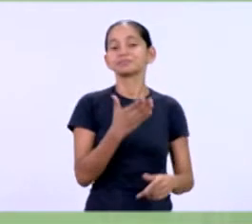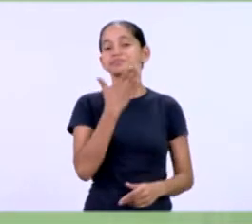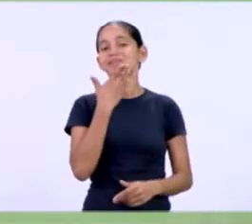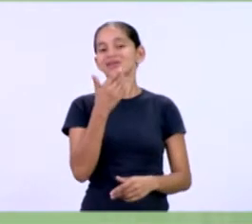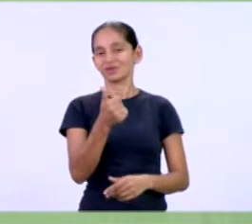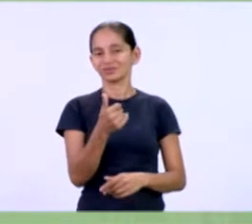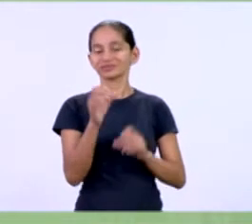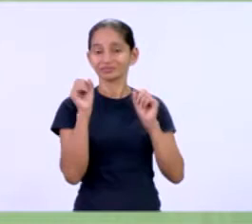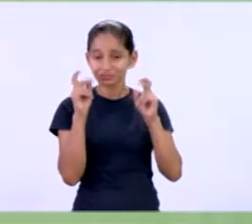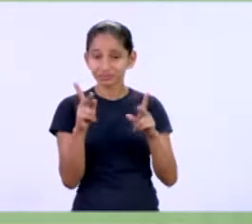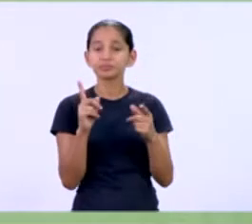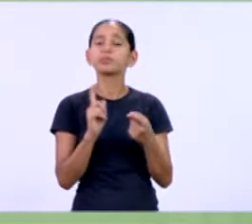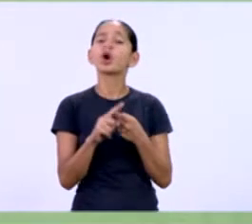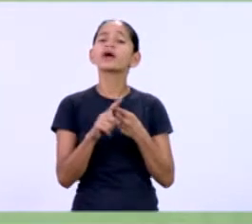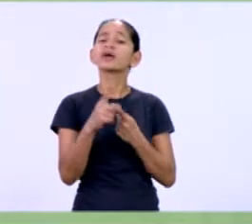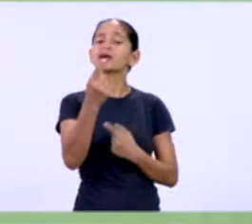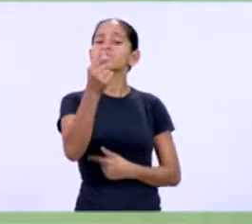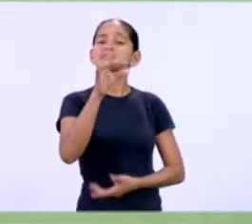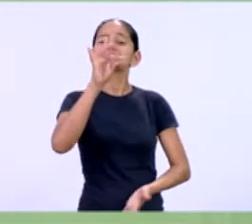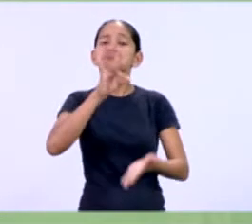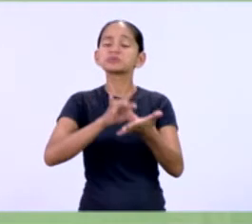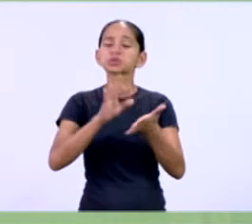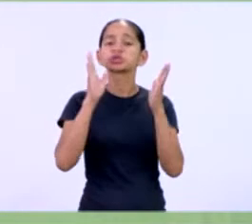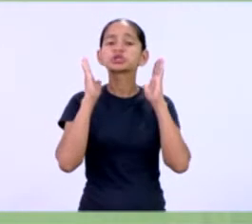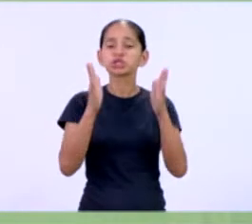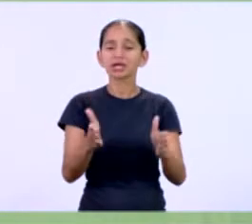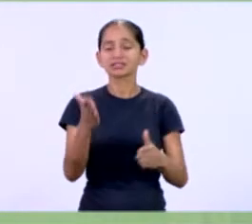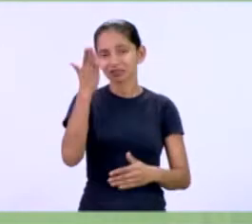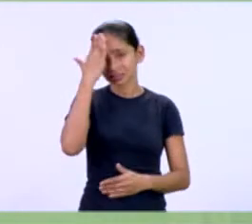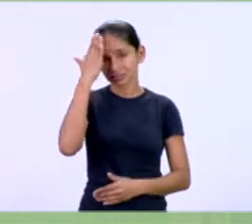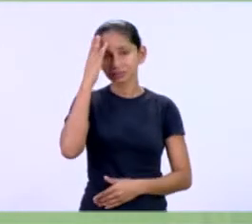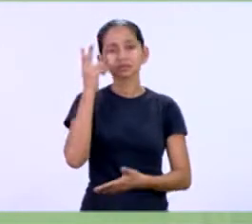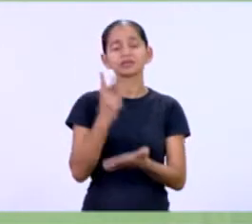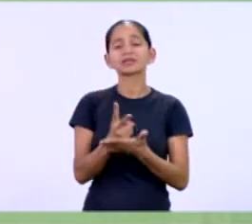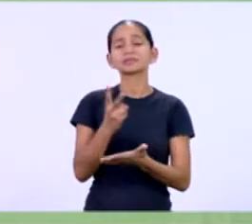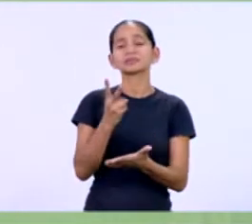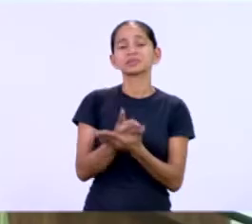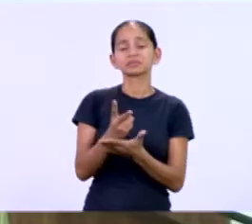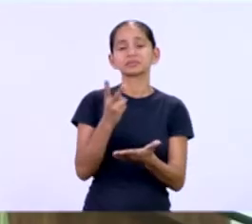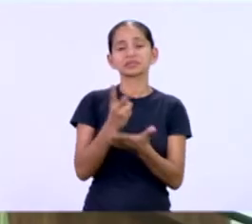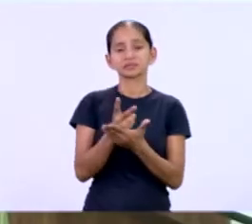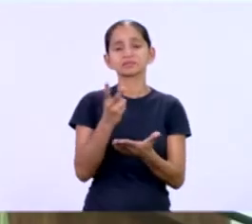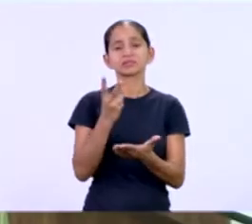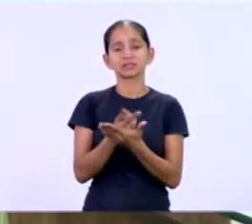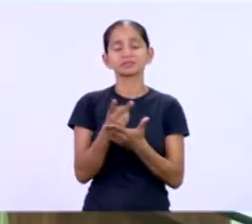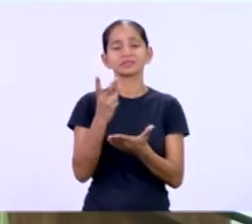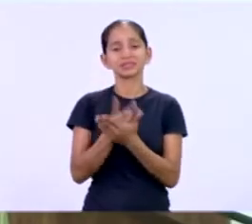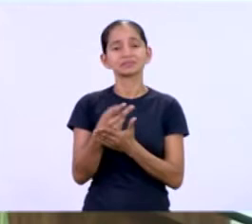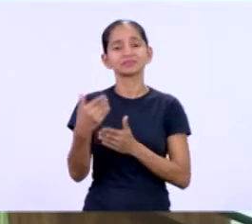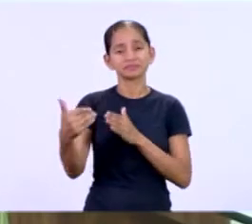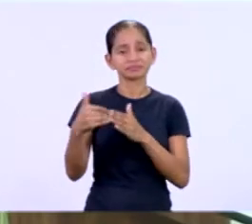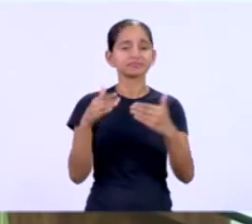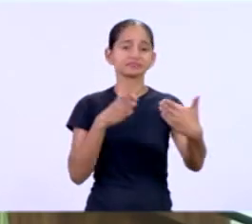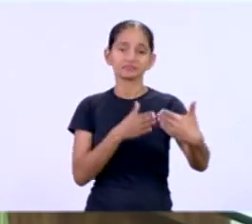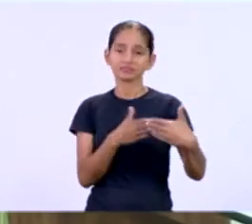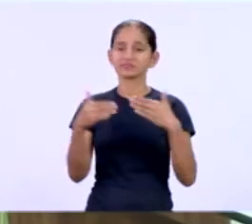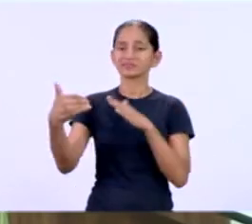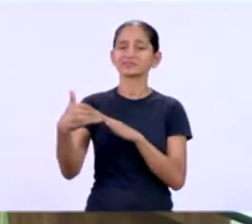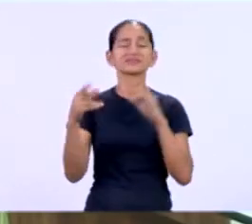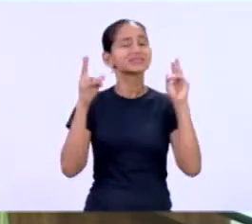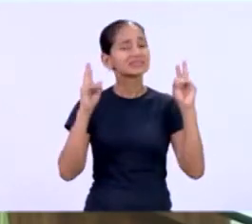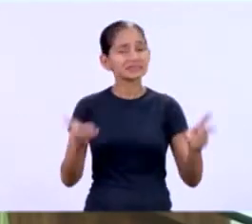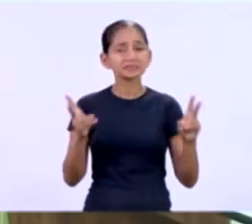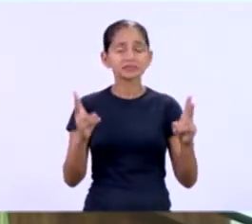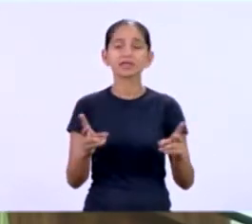realmente custo fixo porque é um material, é um equipamento que vai sempre estar ali gerando um custo permanente, geralmente a um prazo um